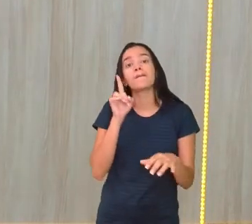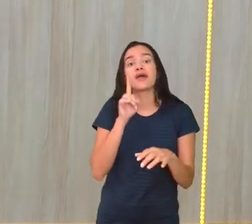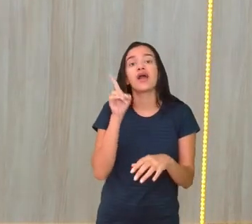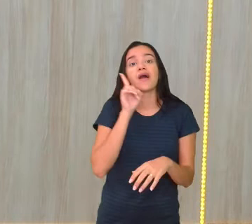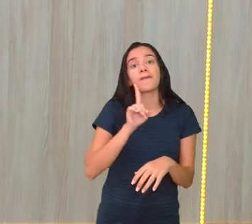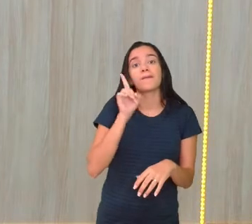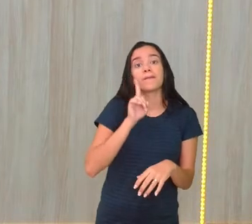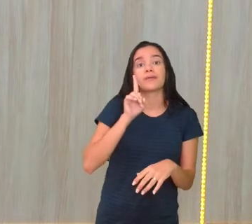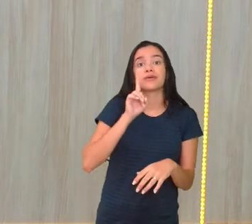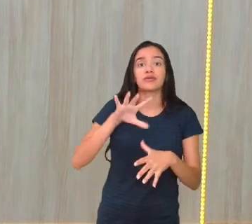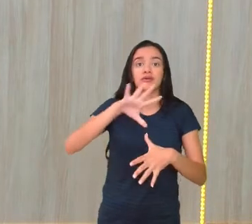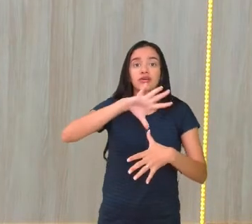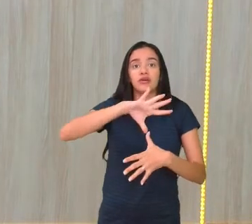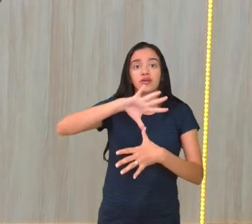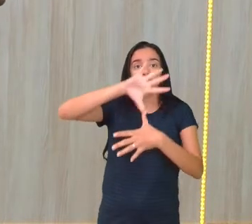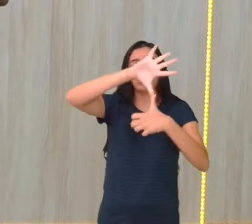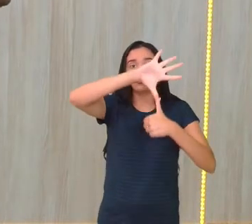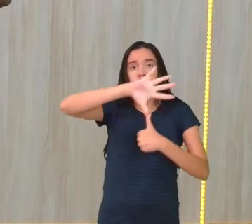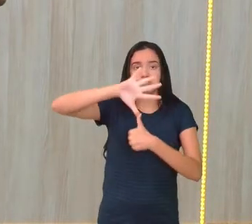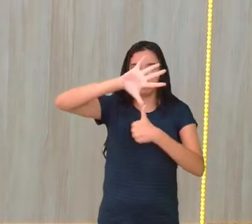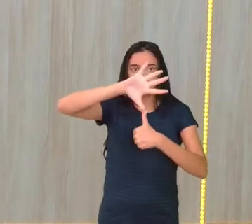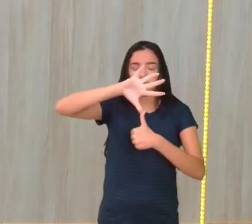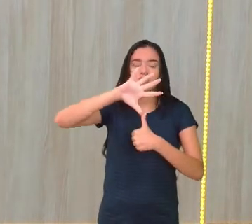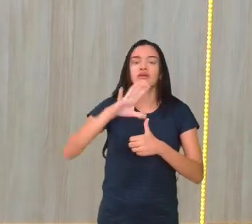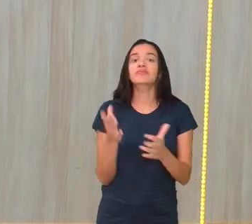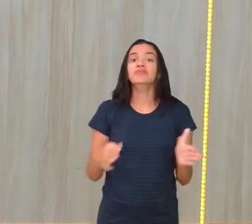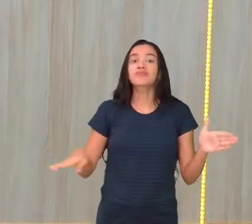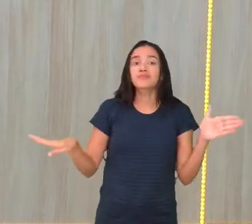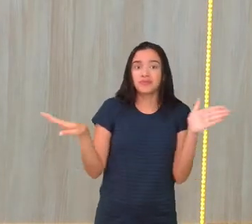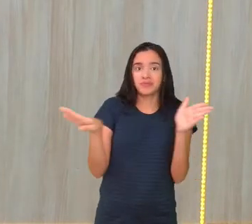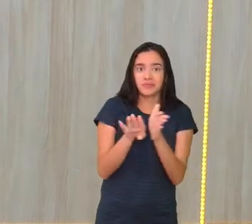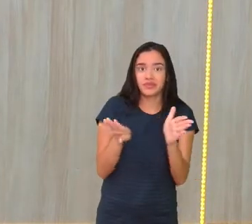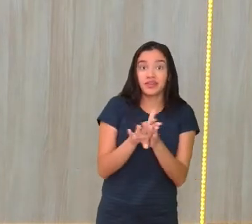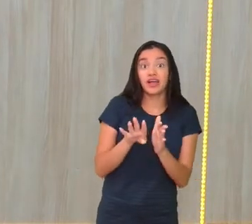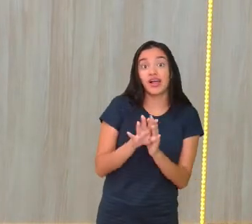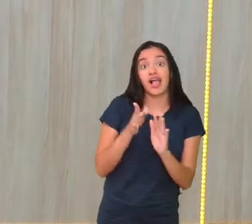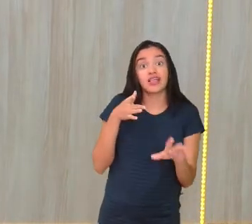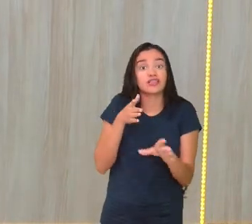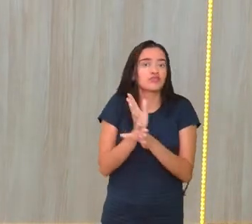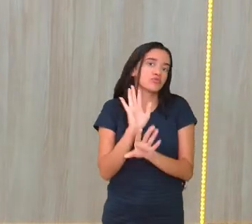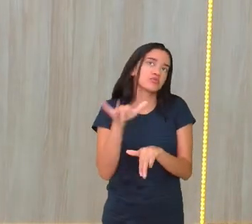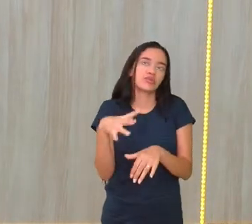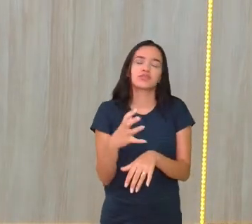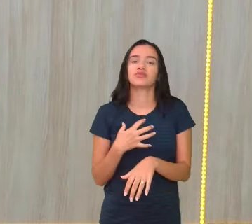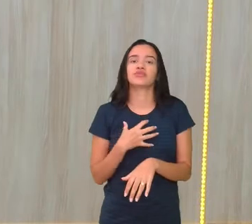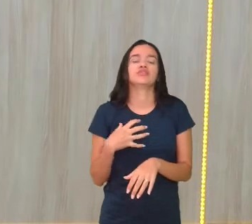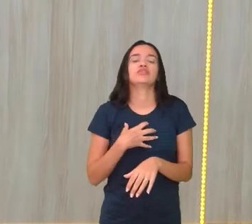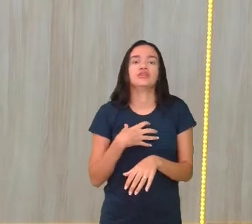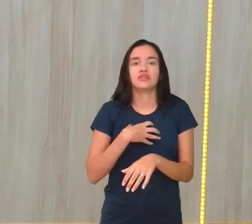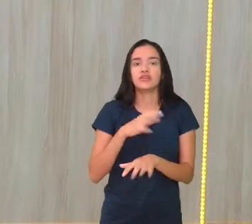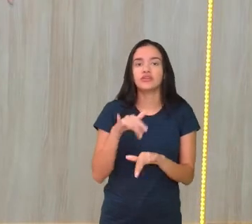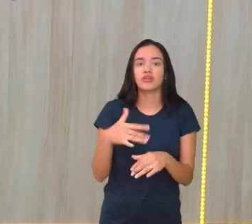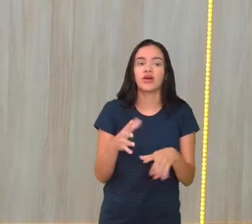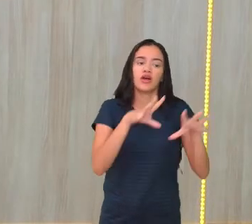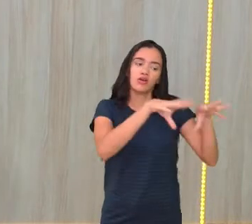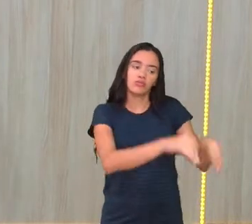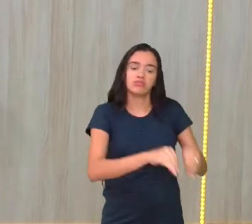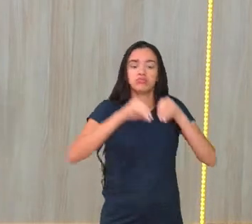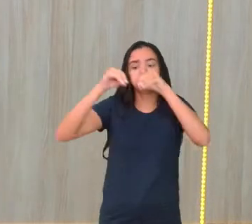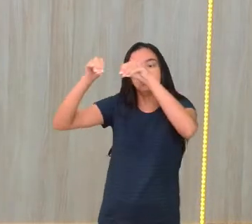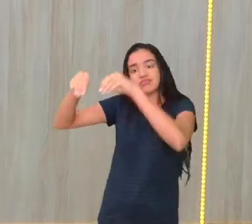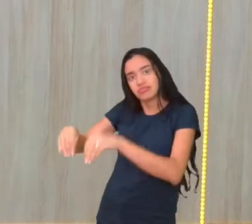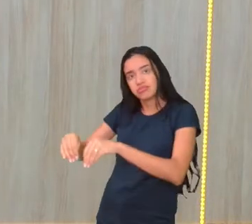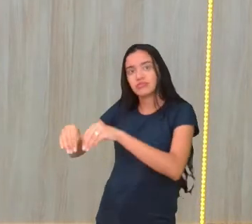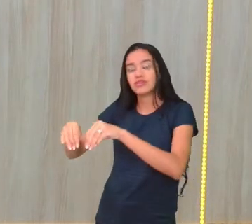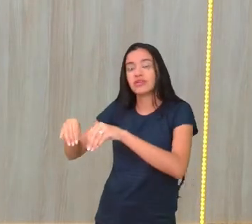continente americano, né? Na realidade eles vão chegar, né? Descobrir no sentido, né, de que eles se deslocam para cá e